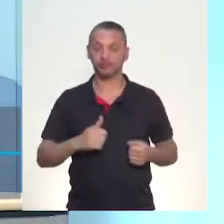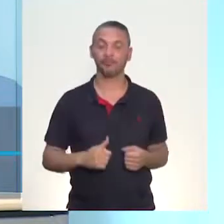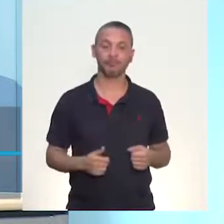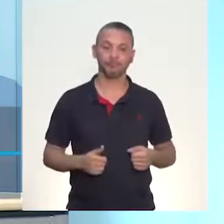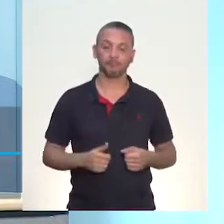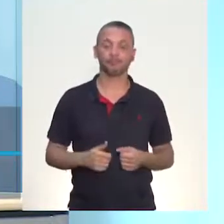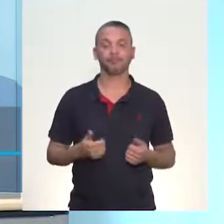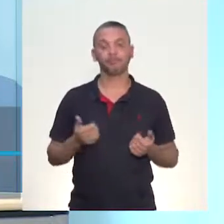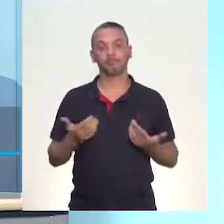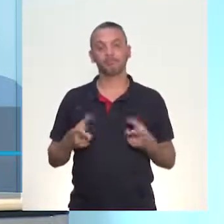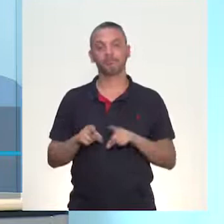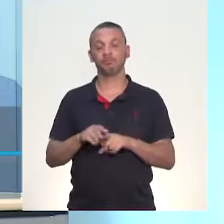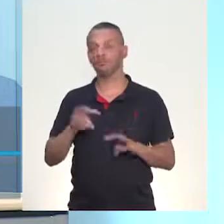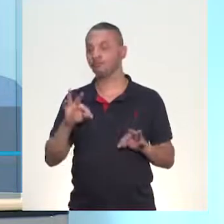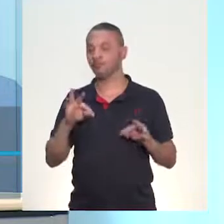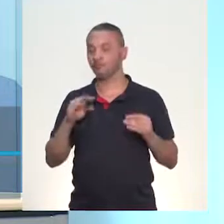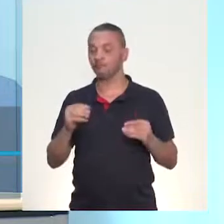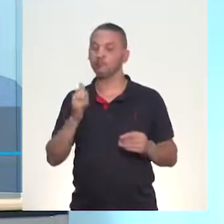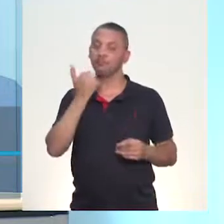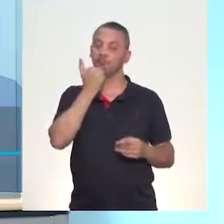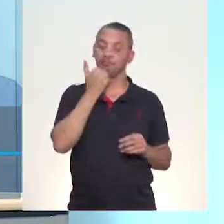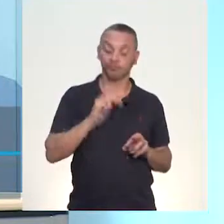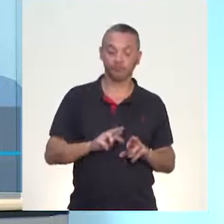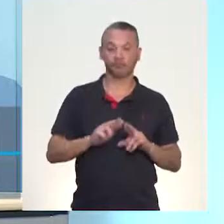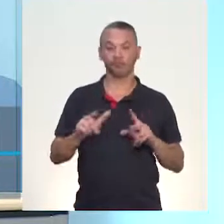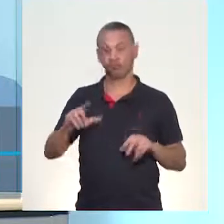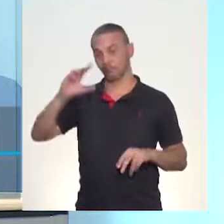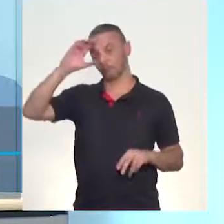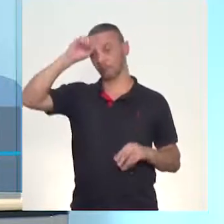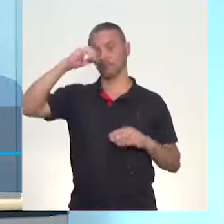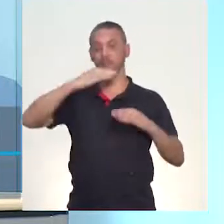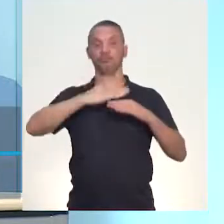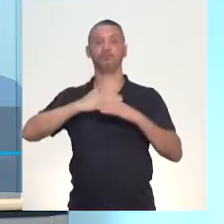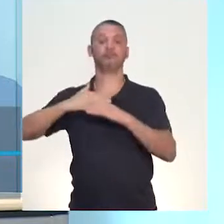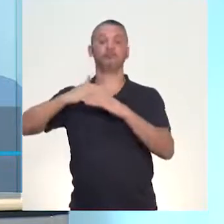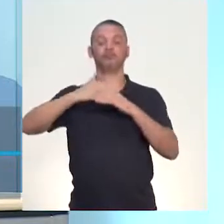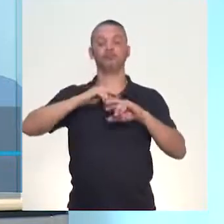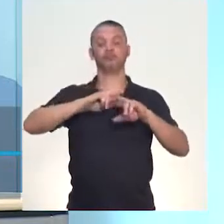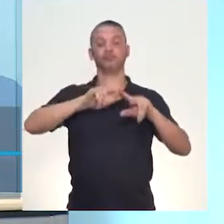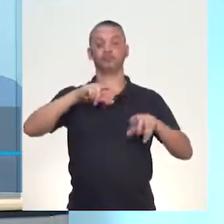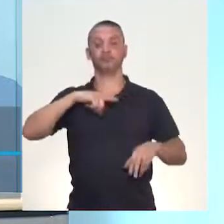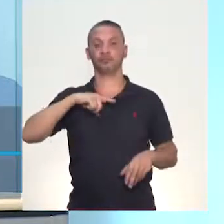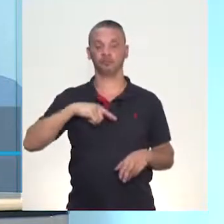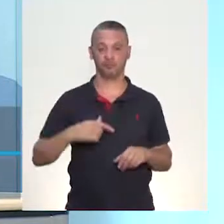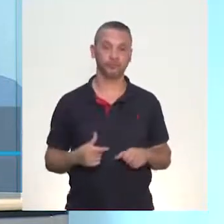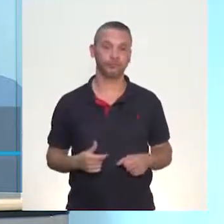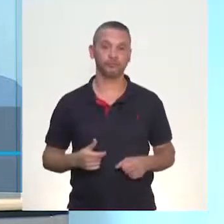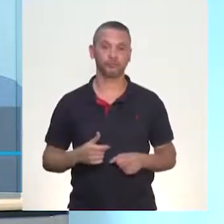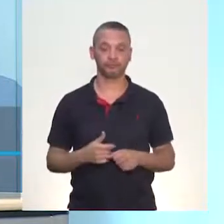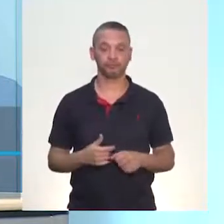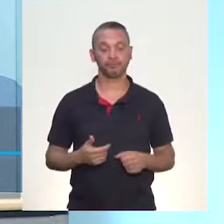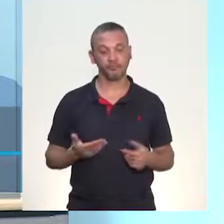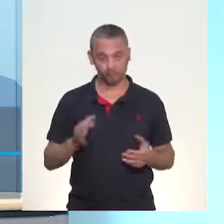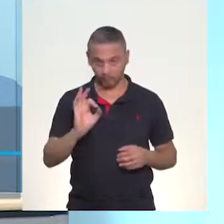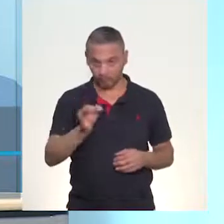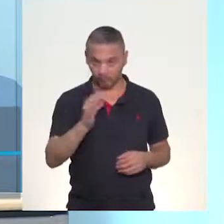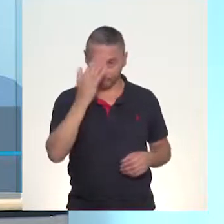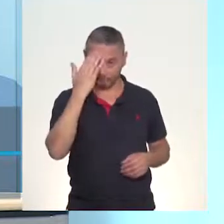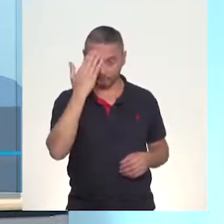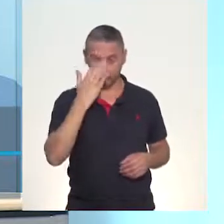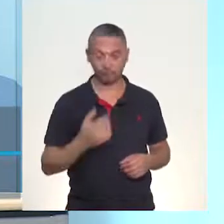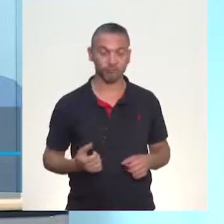principalmente. Então, tudo que não é ciência é senso comum, e se não é ciência, então deve ser desqualificado. Tá certo?